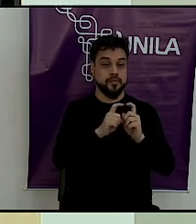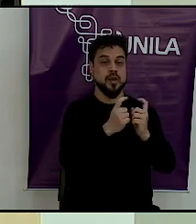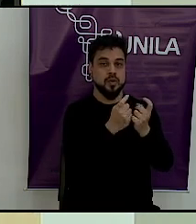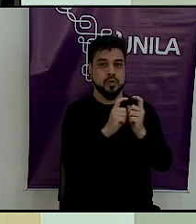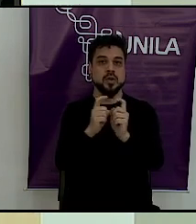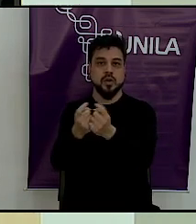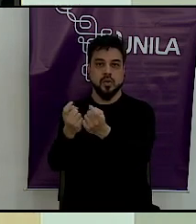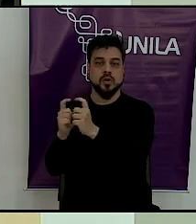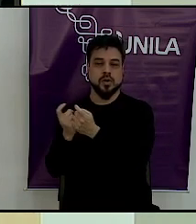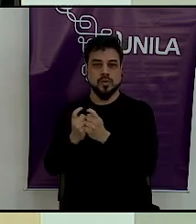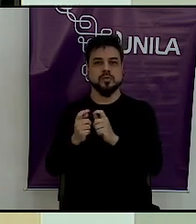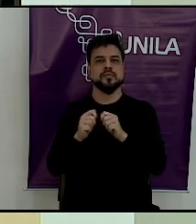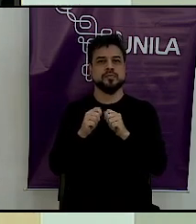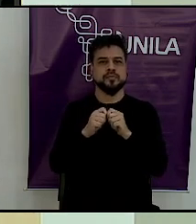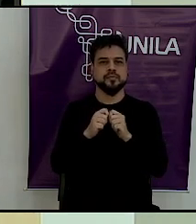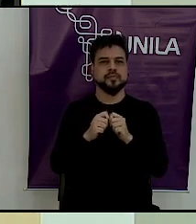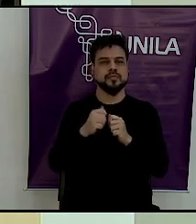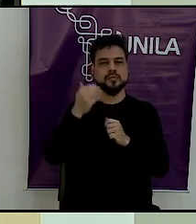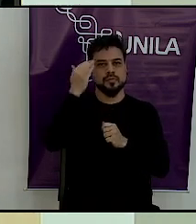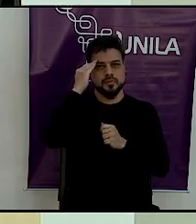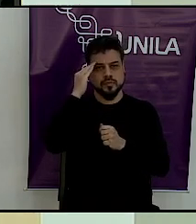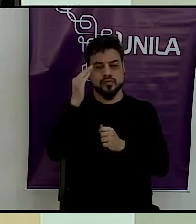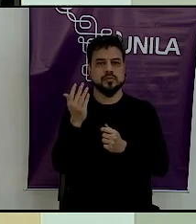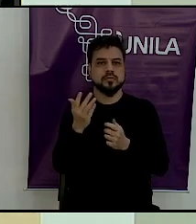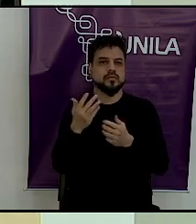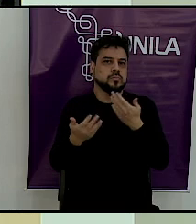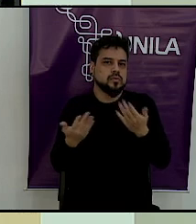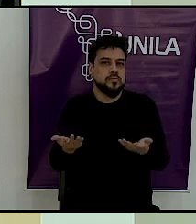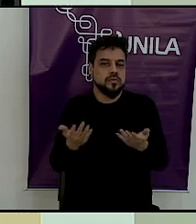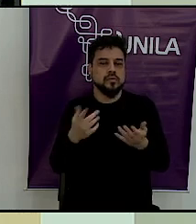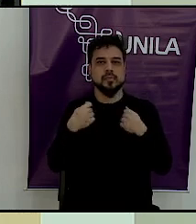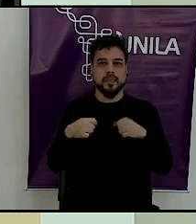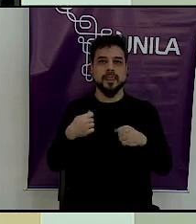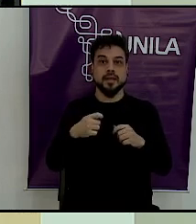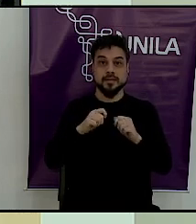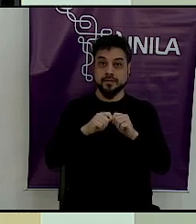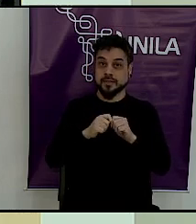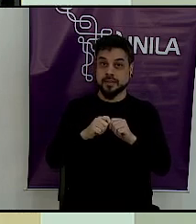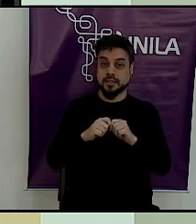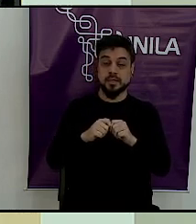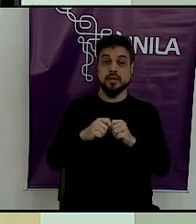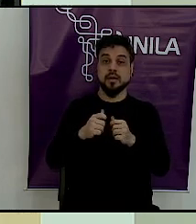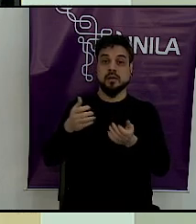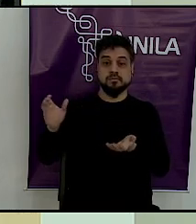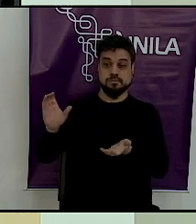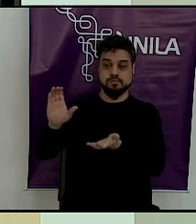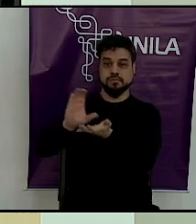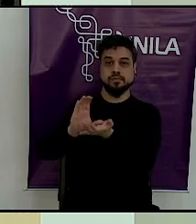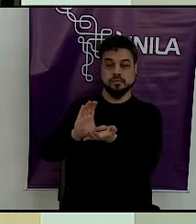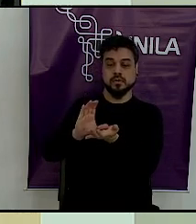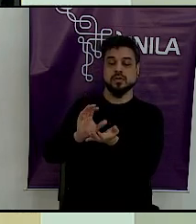entendendo o que elas imaginam que seria um orçamento ideal,